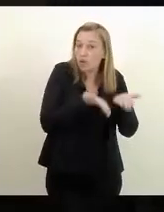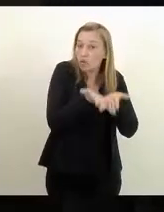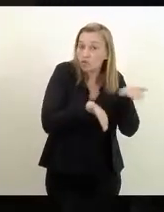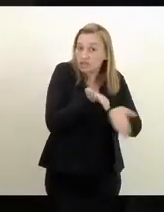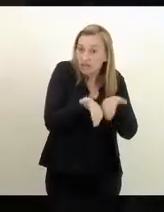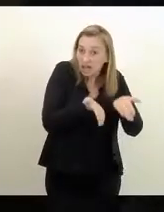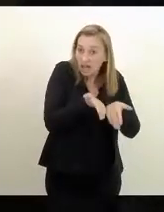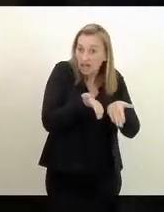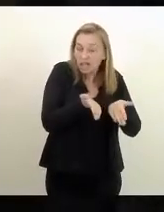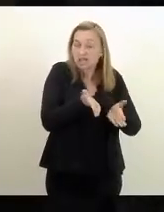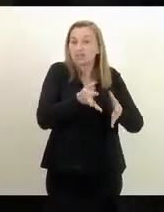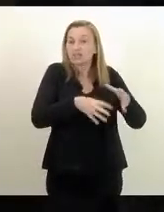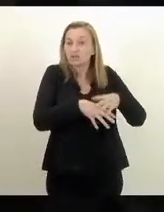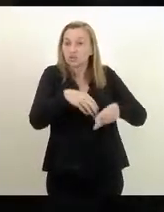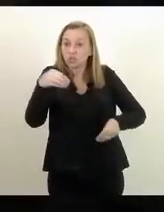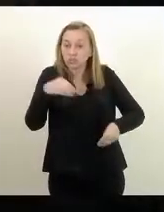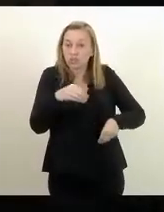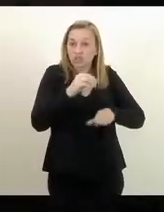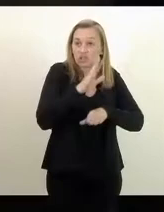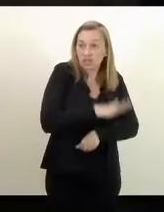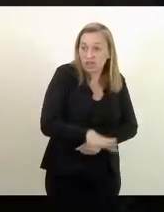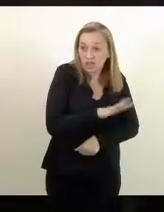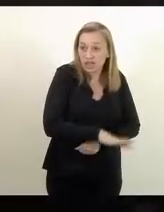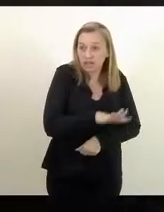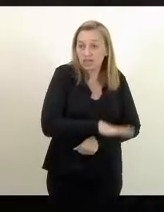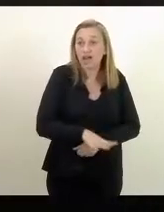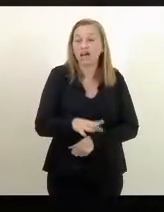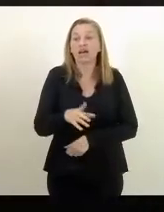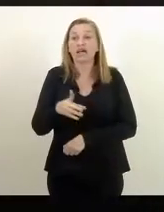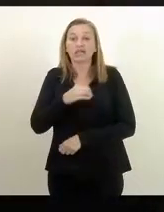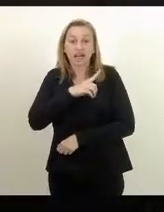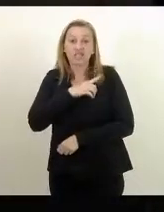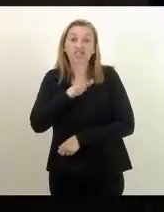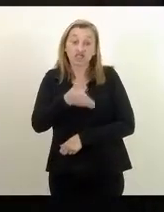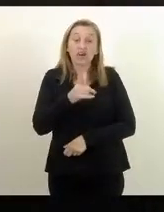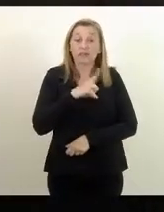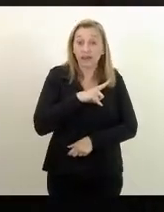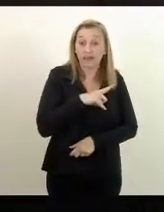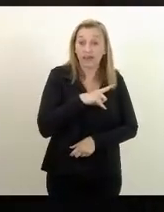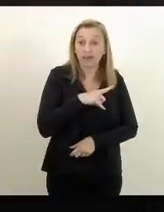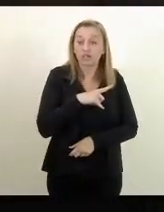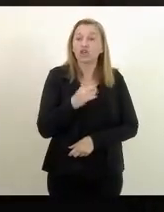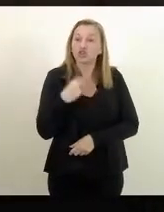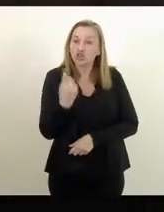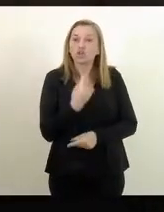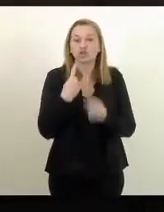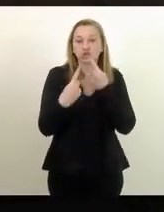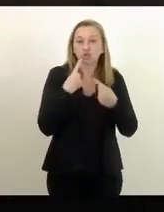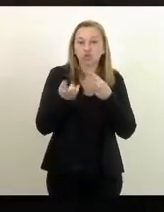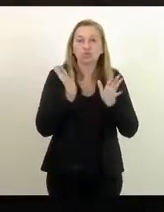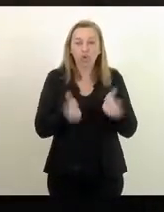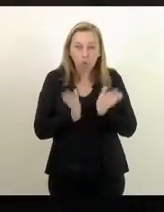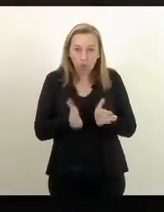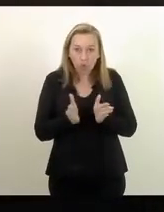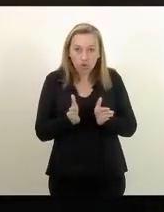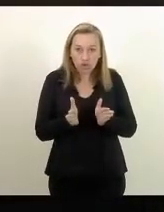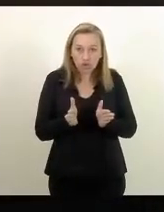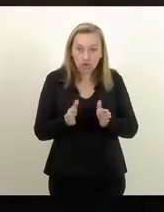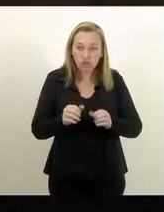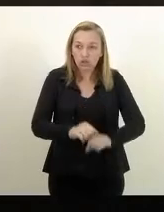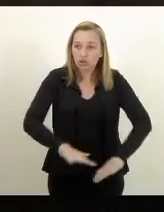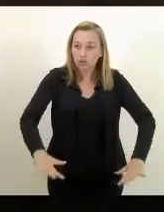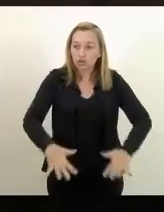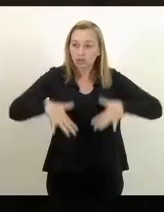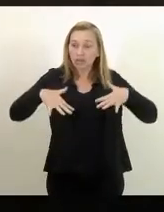desaparecimento de crianças. Na verdade, essa delegacia já existe. E nós debatemos hoje no plenário a importância